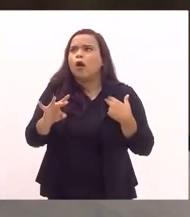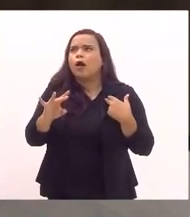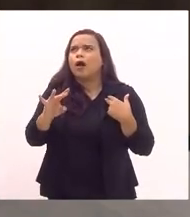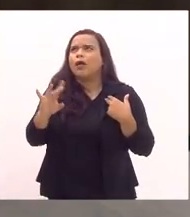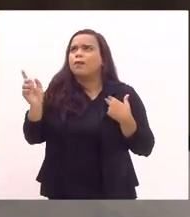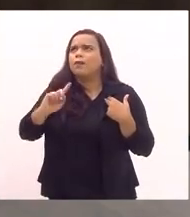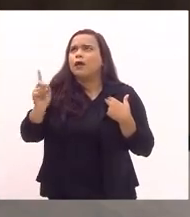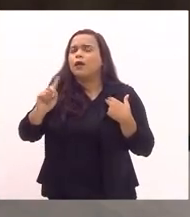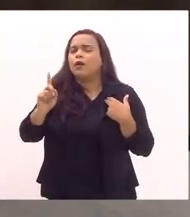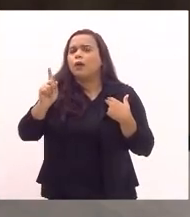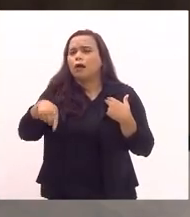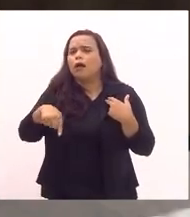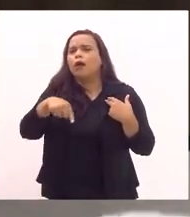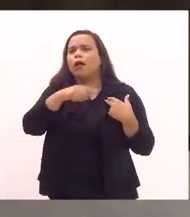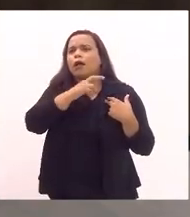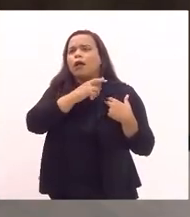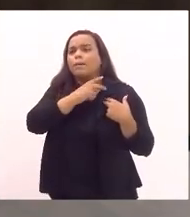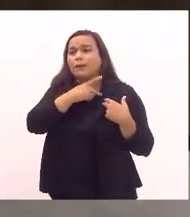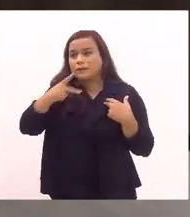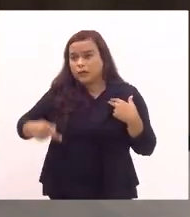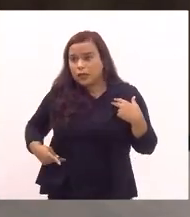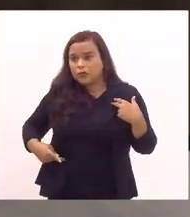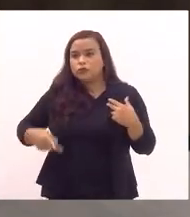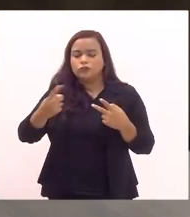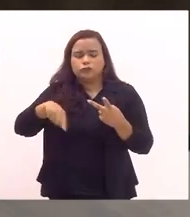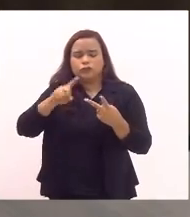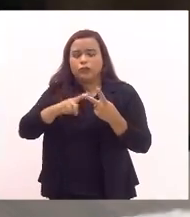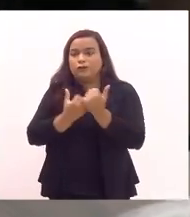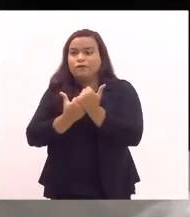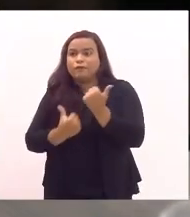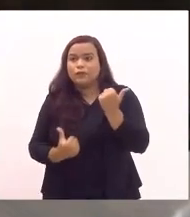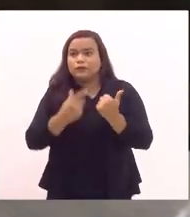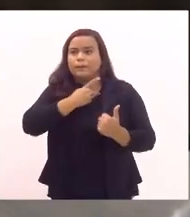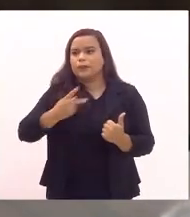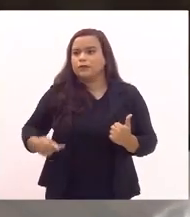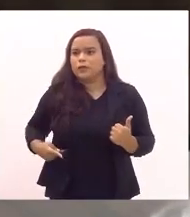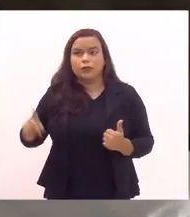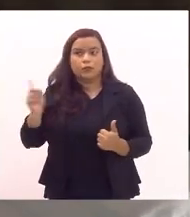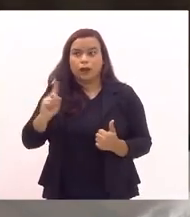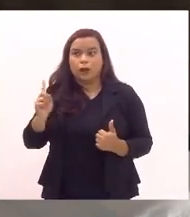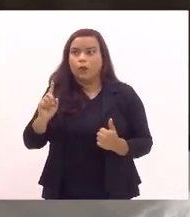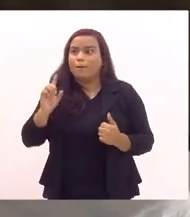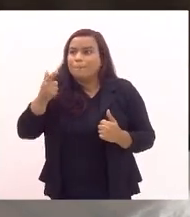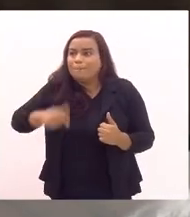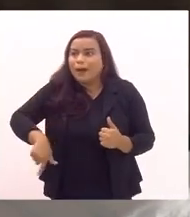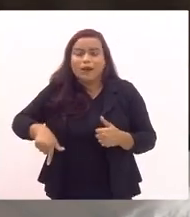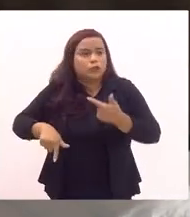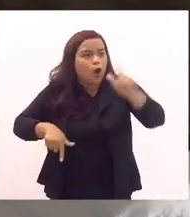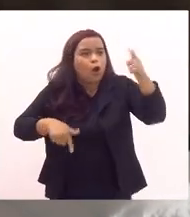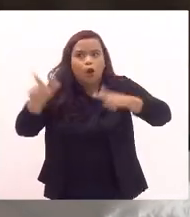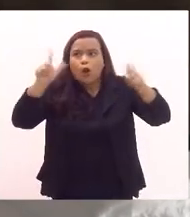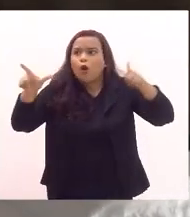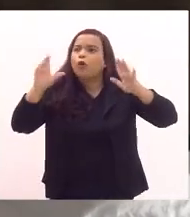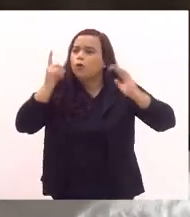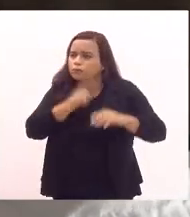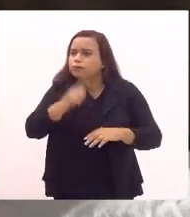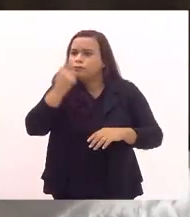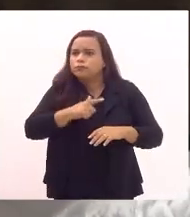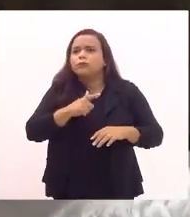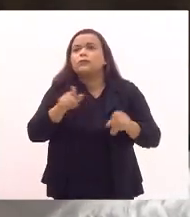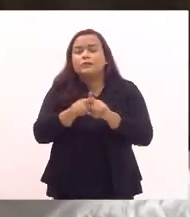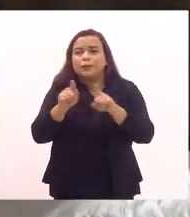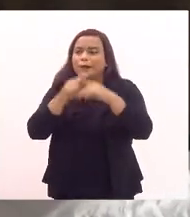cargos de relevância desse país e sempre com destacado desempenho